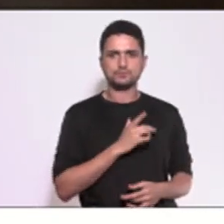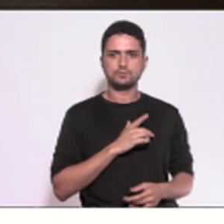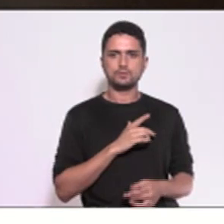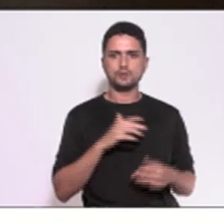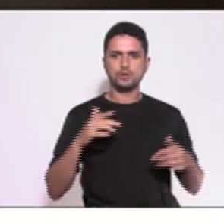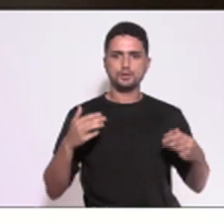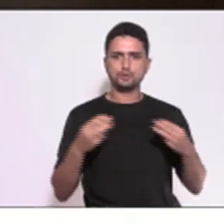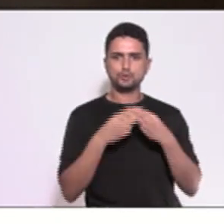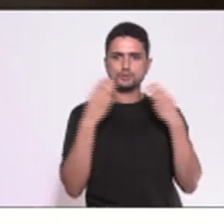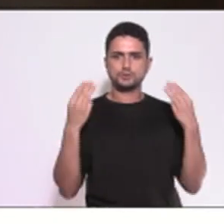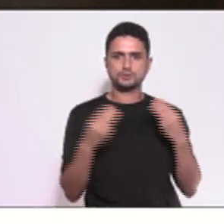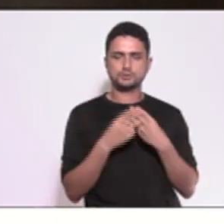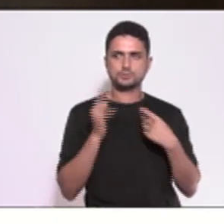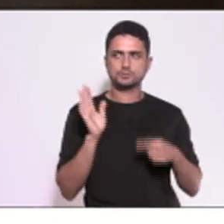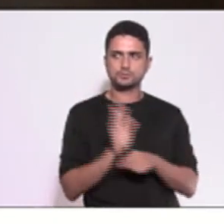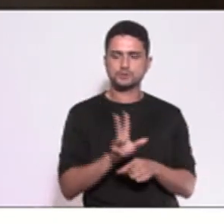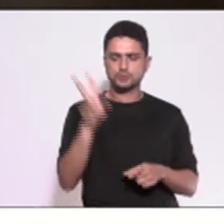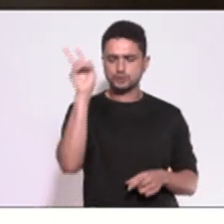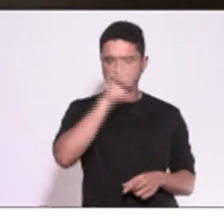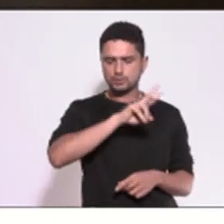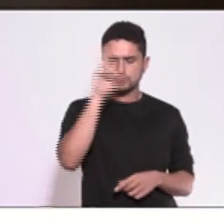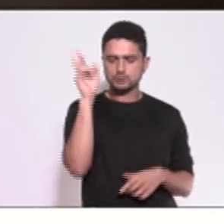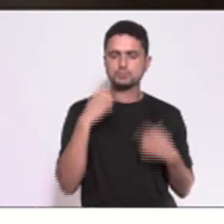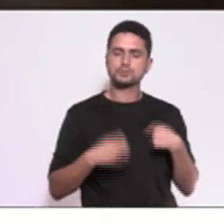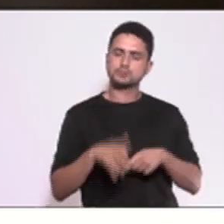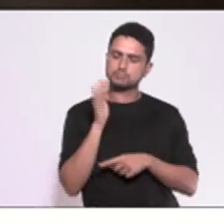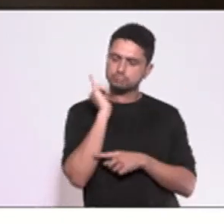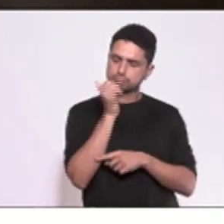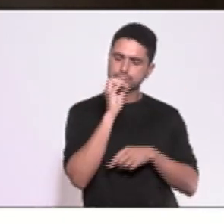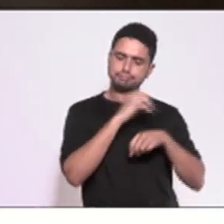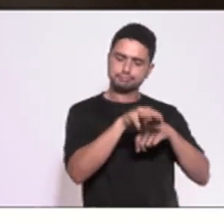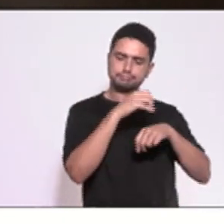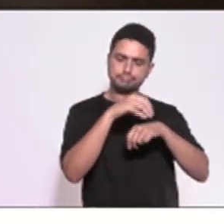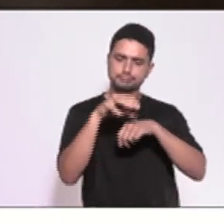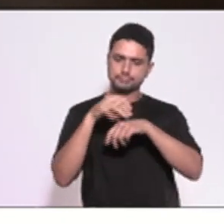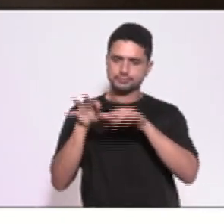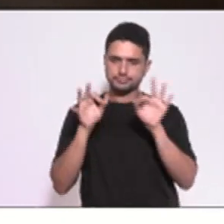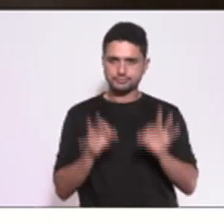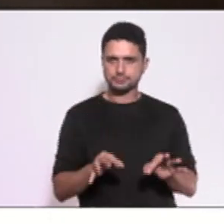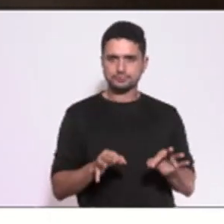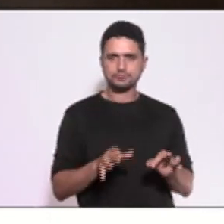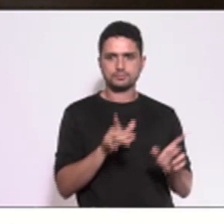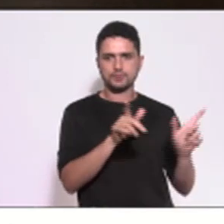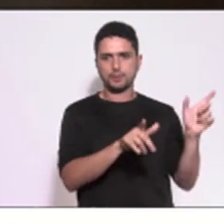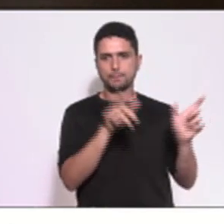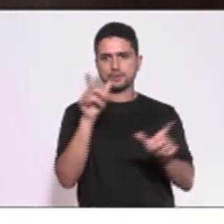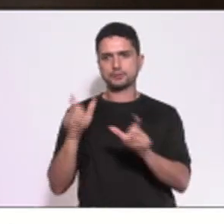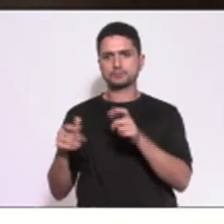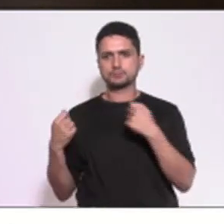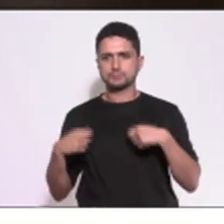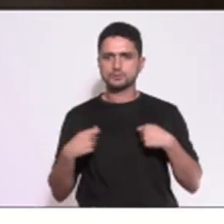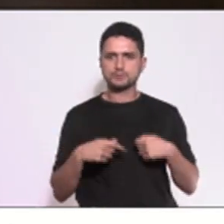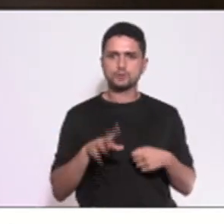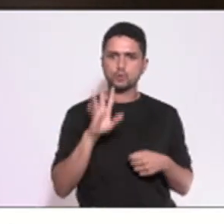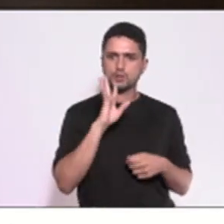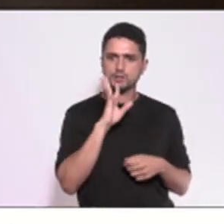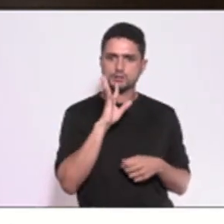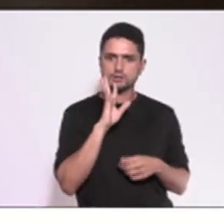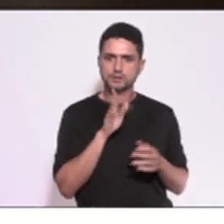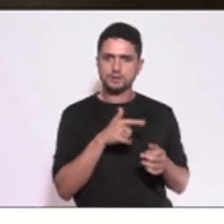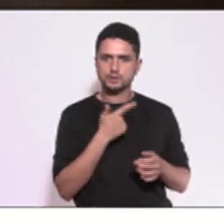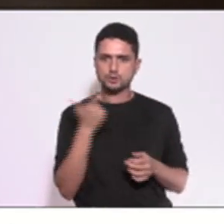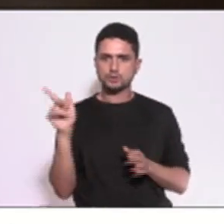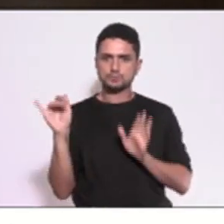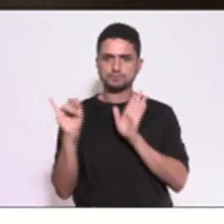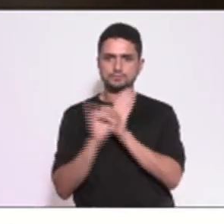emergentes, cuja história ainda precisa ser contada e revelada por mais pessoas que desejam conhecer o lado B